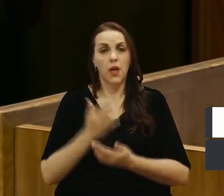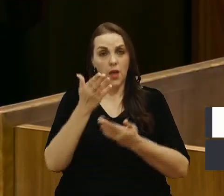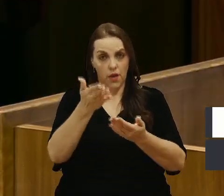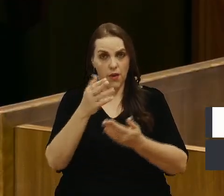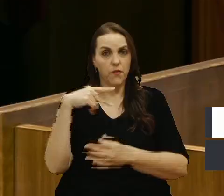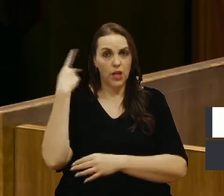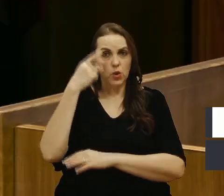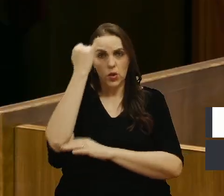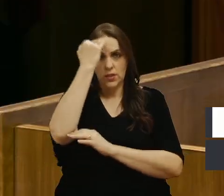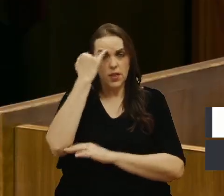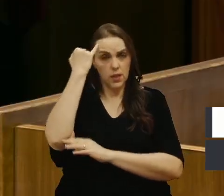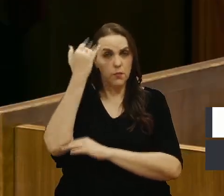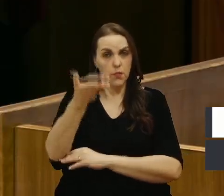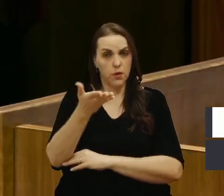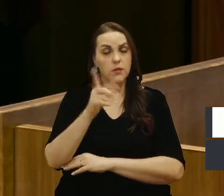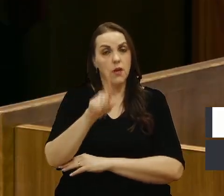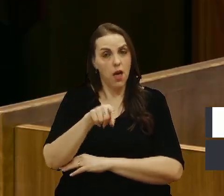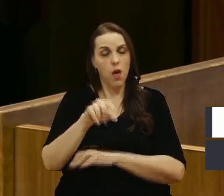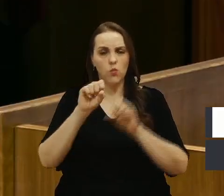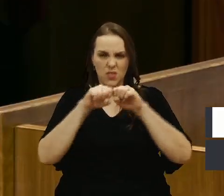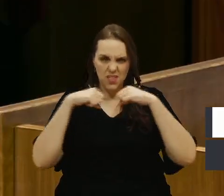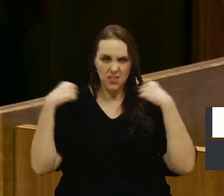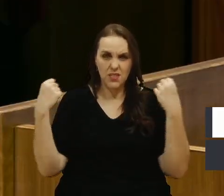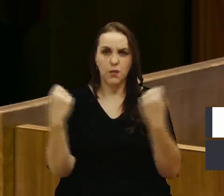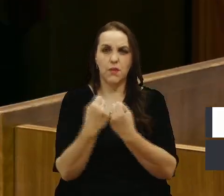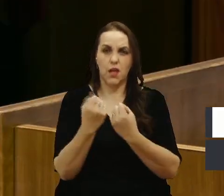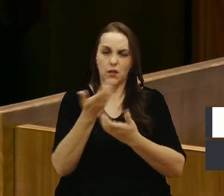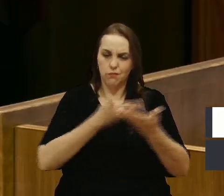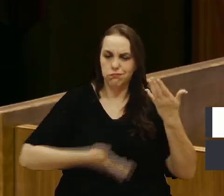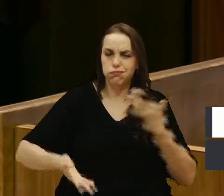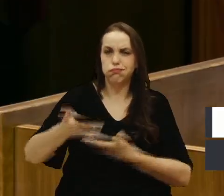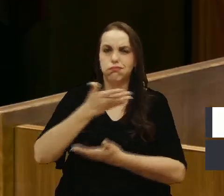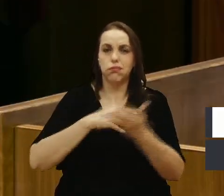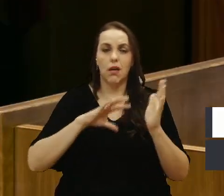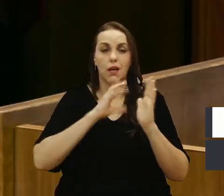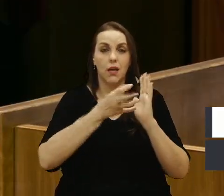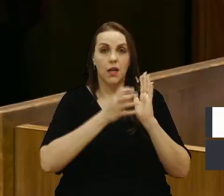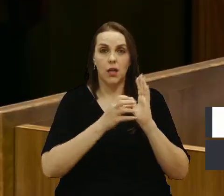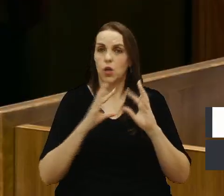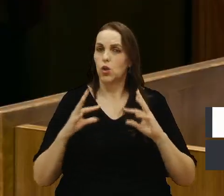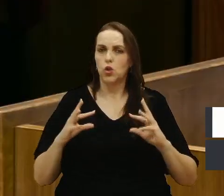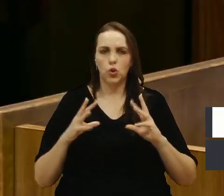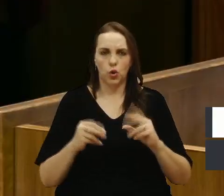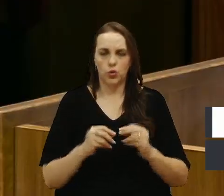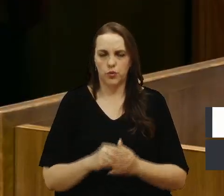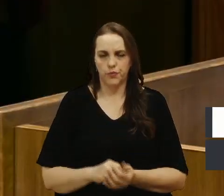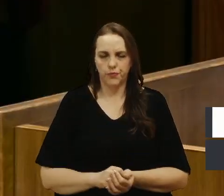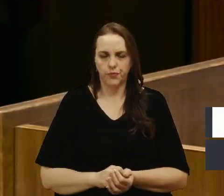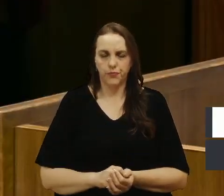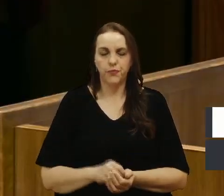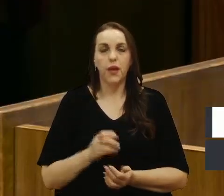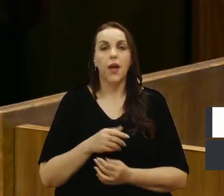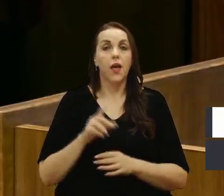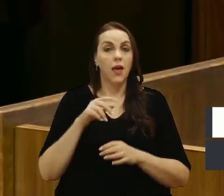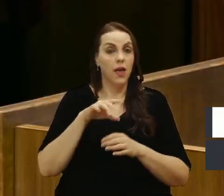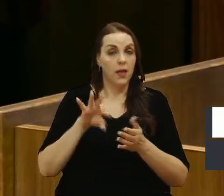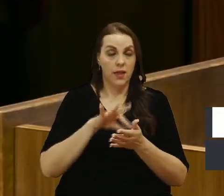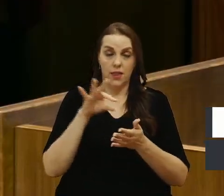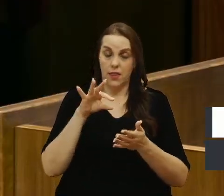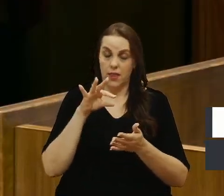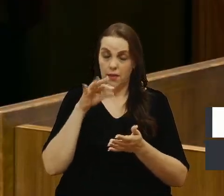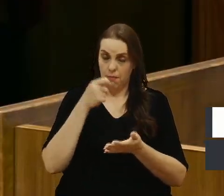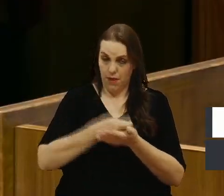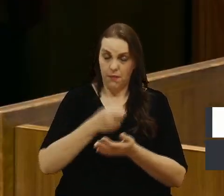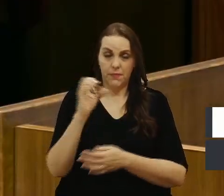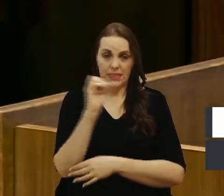D'Ambros, nós fazer um grande seminário aqui envolvendo bancadas e vereadores. Sobre a tarifa zero, era isso. Sua parte,